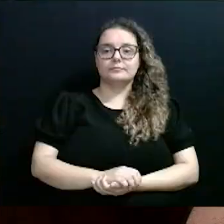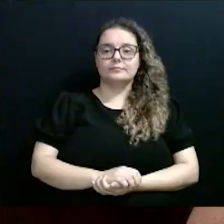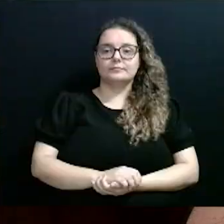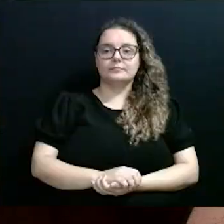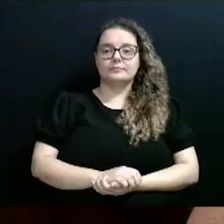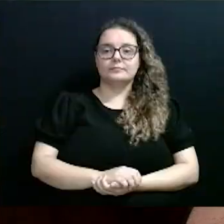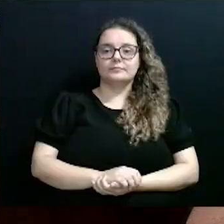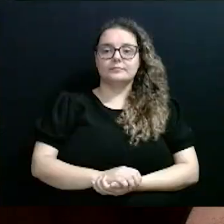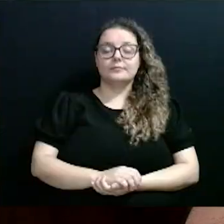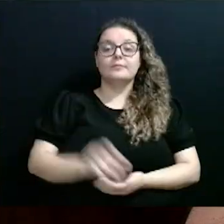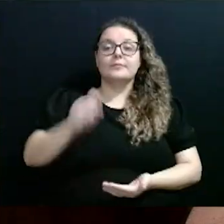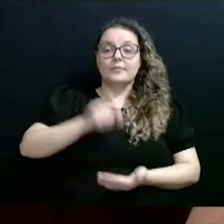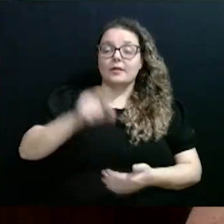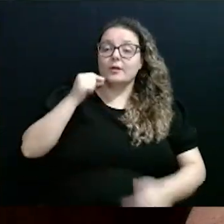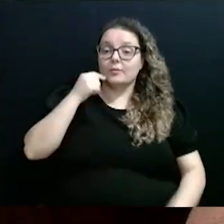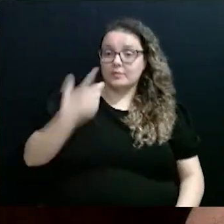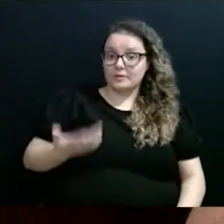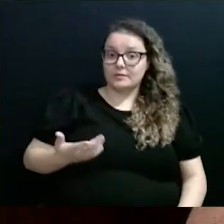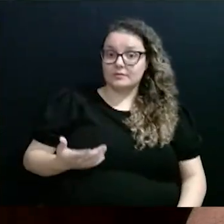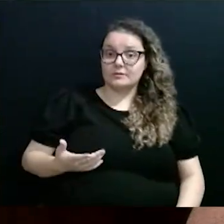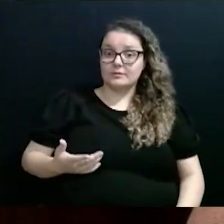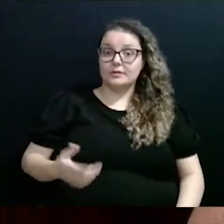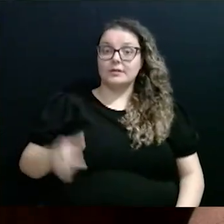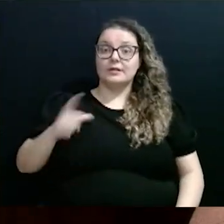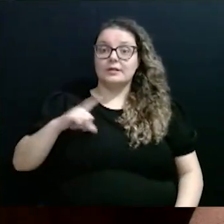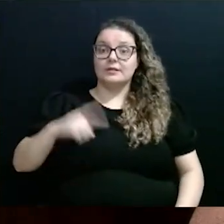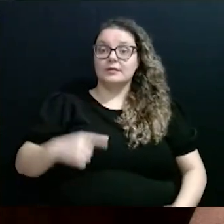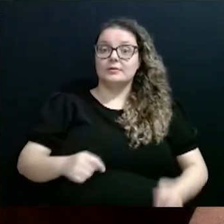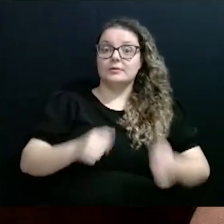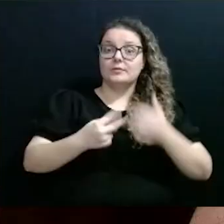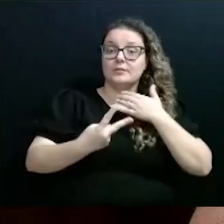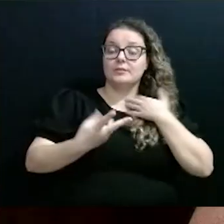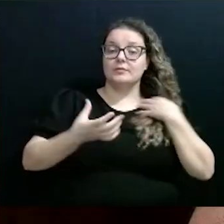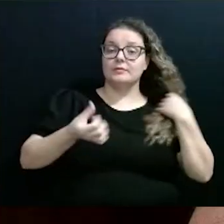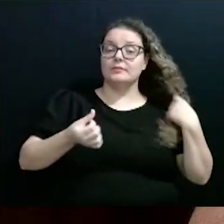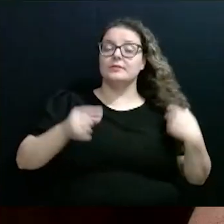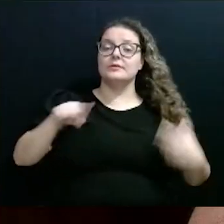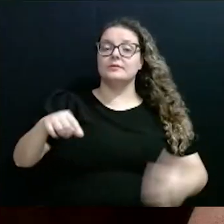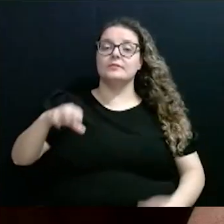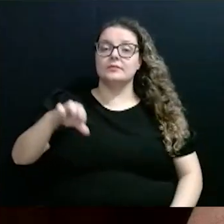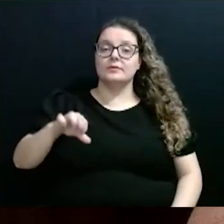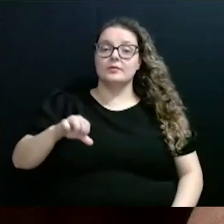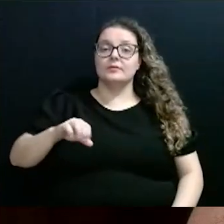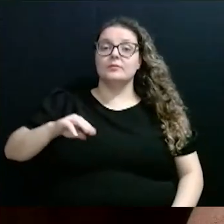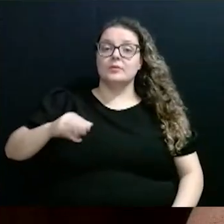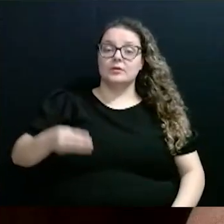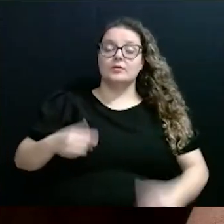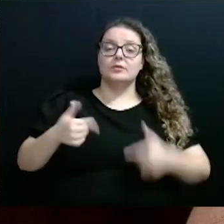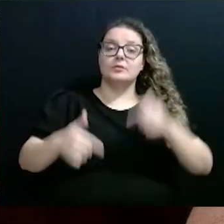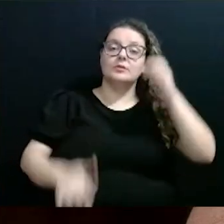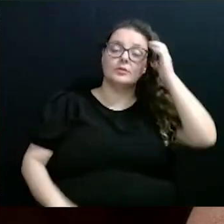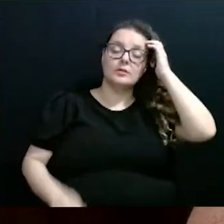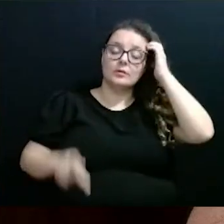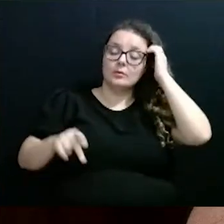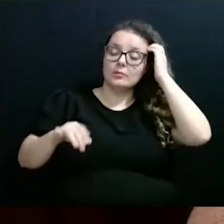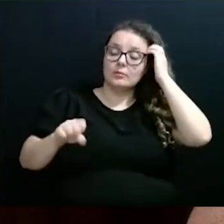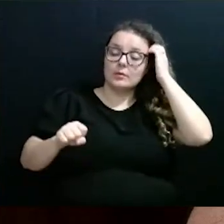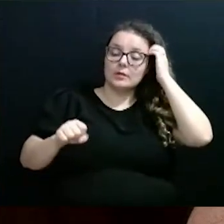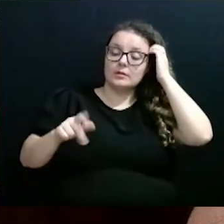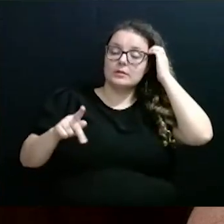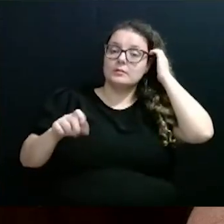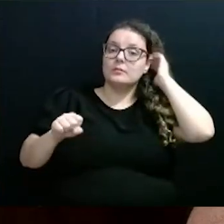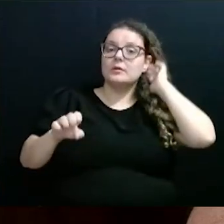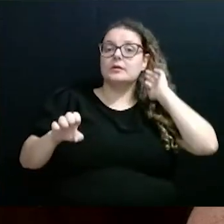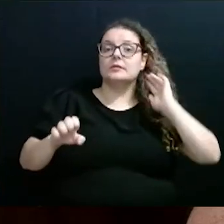Tá no ar mais um Na Ponta do Lápis e com a previsão de beneficiar 26,9 milhões de trabalhadores, o PIS/PASEP começa a